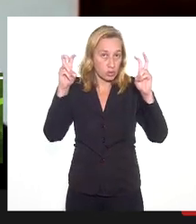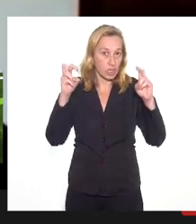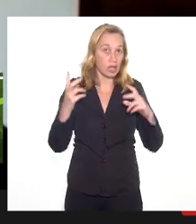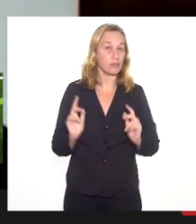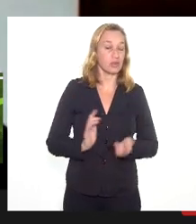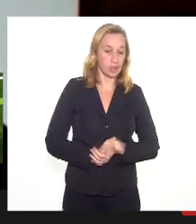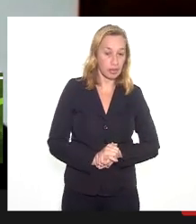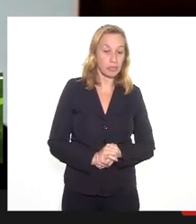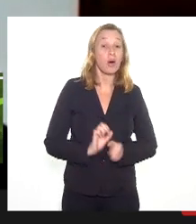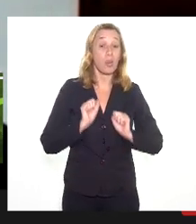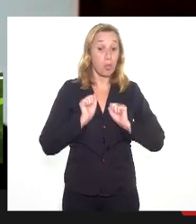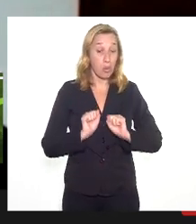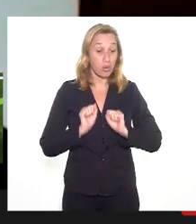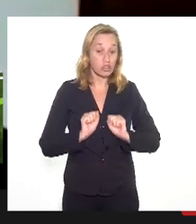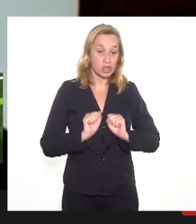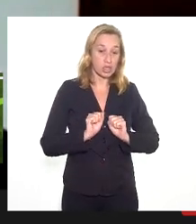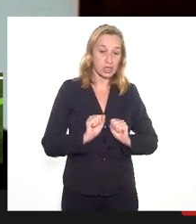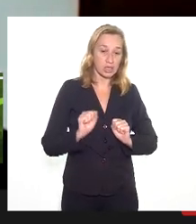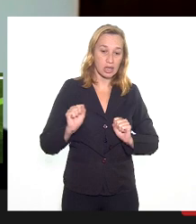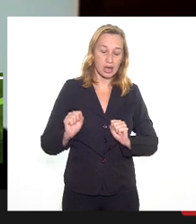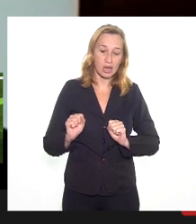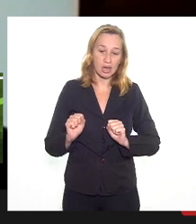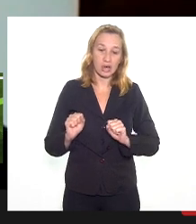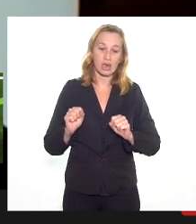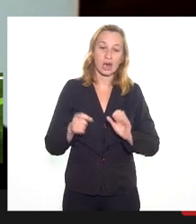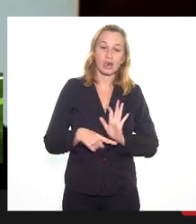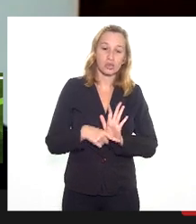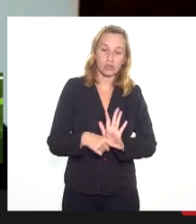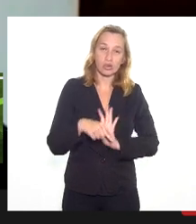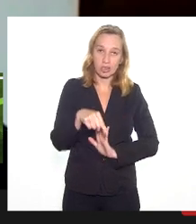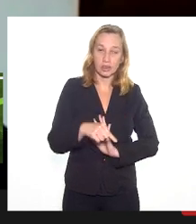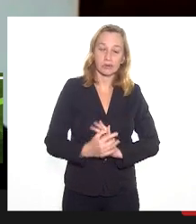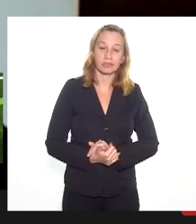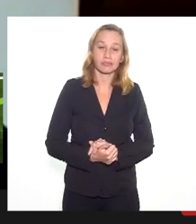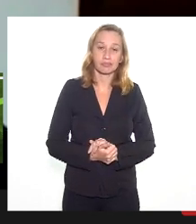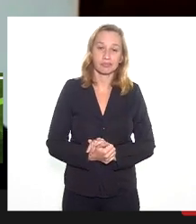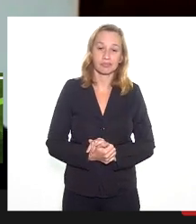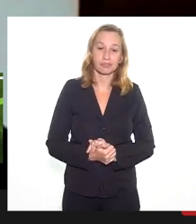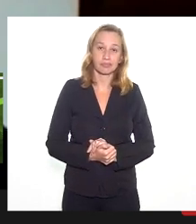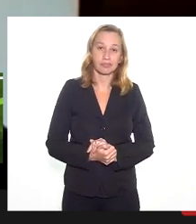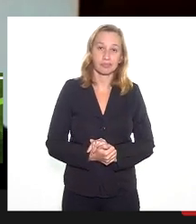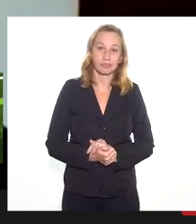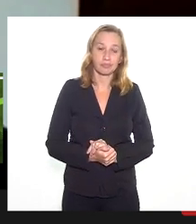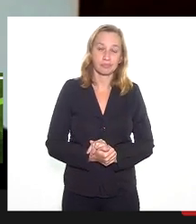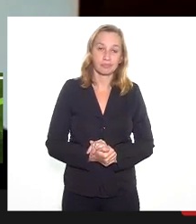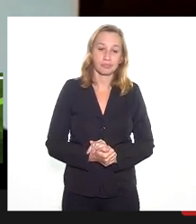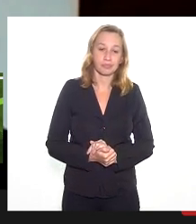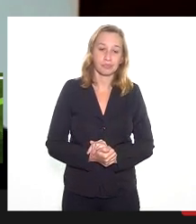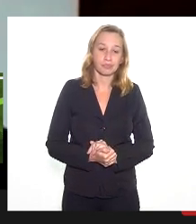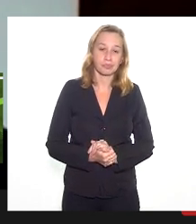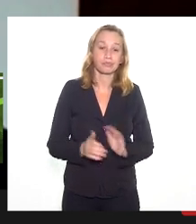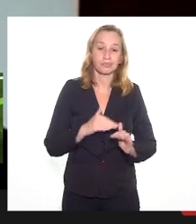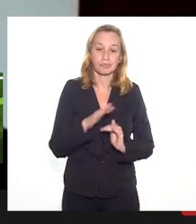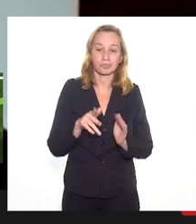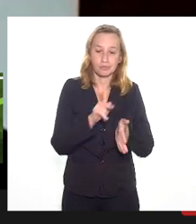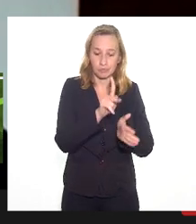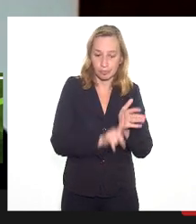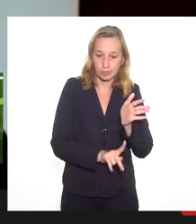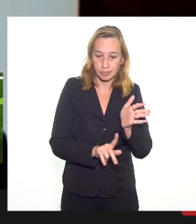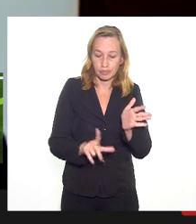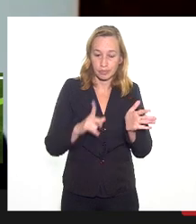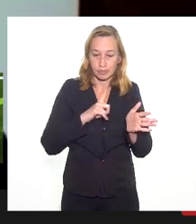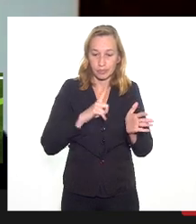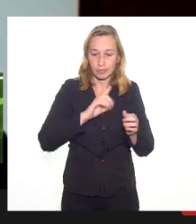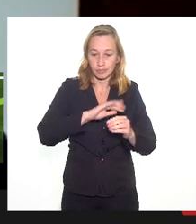né, a gente poderia estar trazendo para estar contribuindo. Então, todos os projetos que a gente tem na área